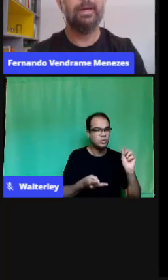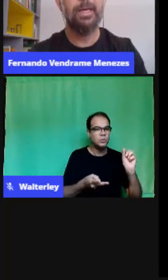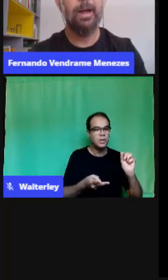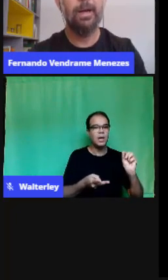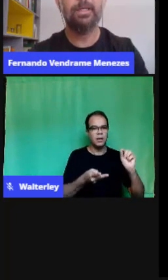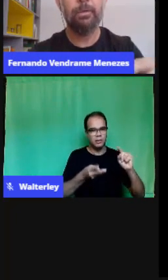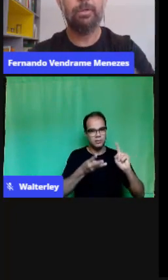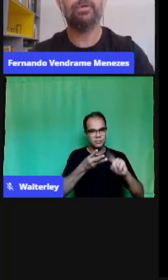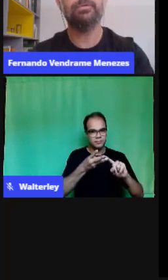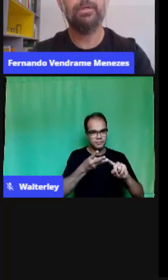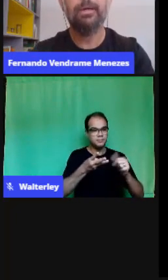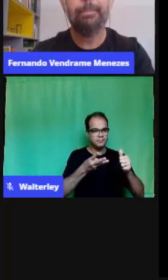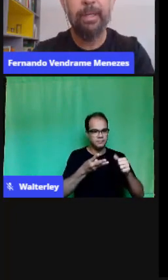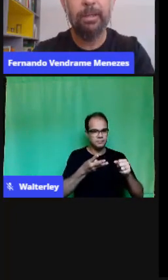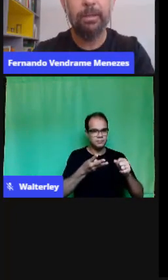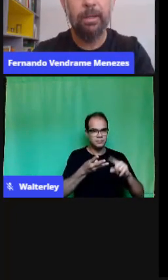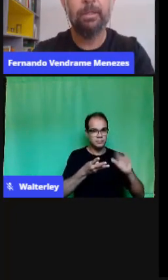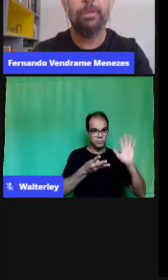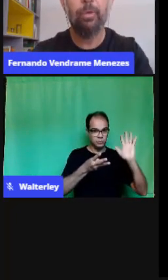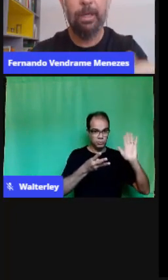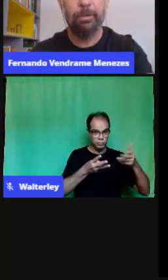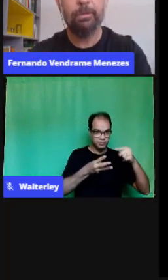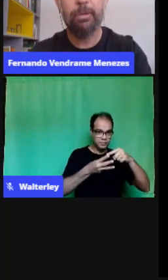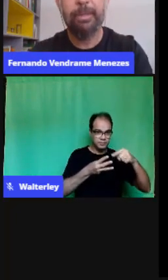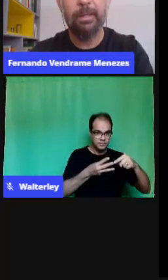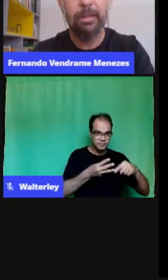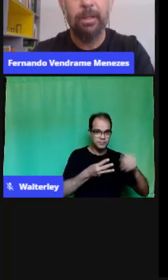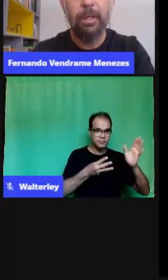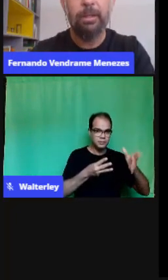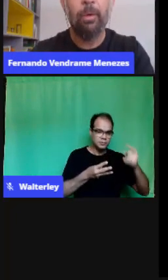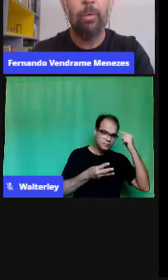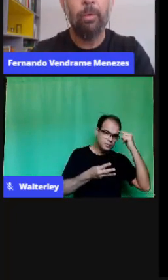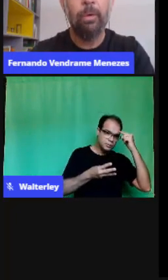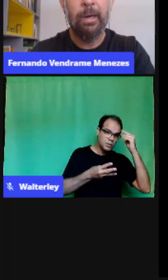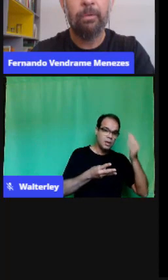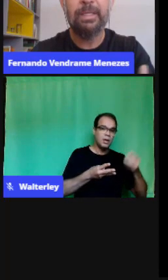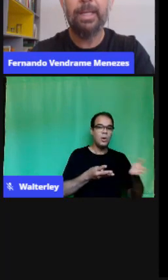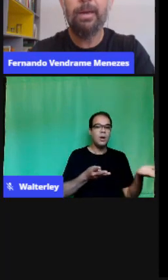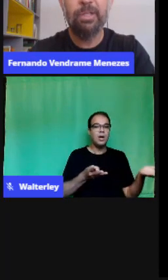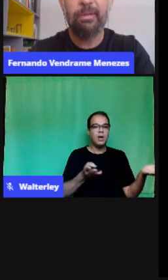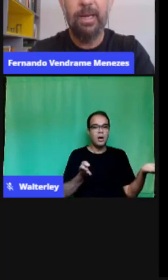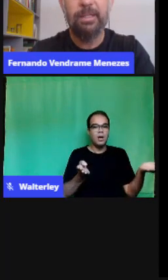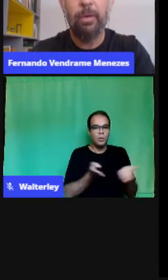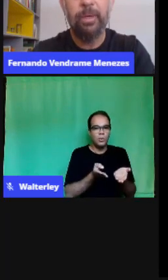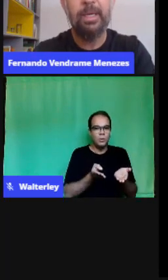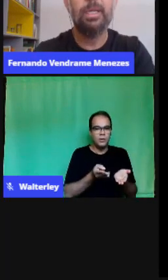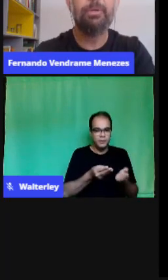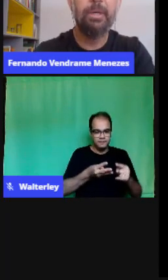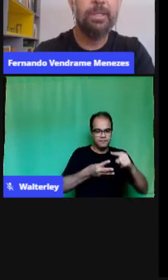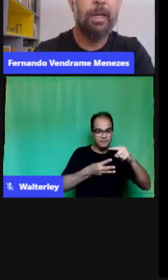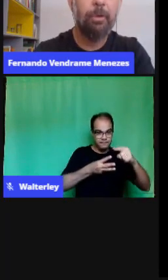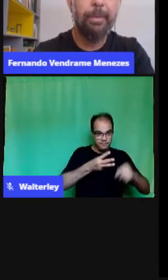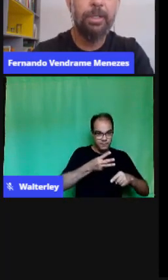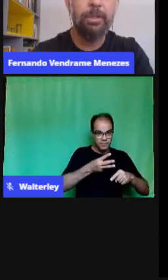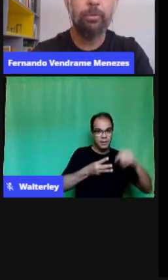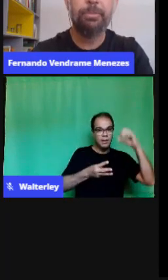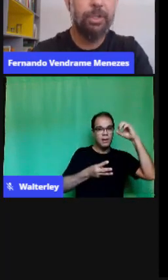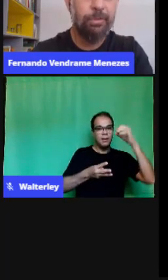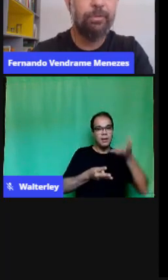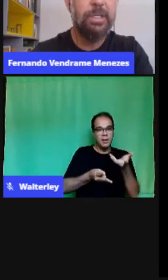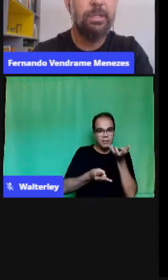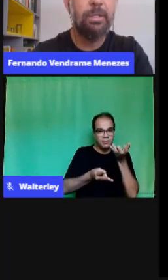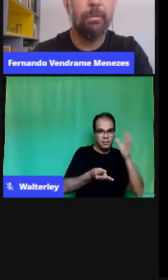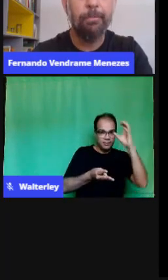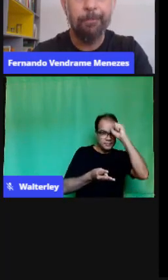vou avaliar aquilo que o aluno aprenda, aquilo que eu quero que o aluno aprenda. Então, o critério de avaliação, ele é sempre pensado a partir